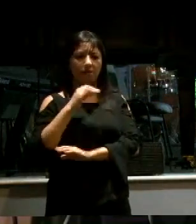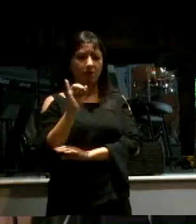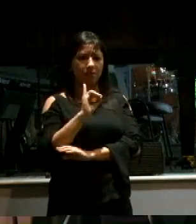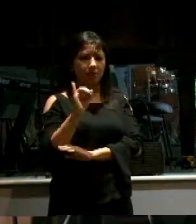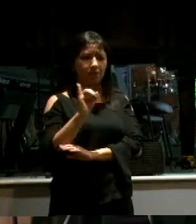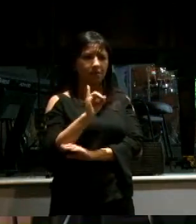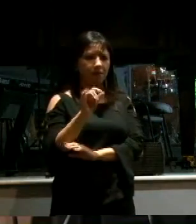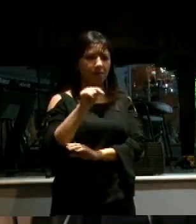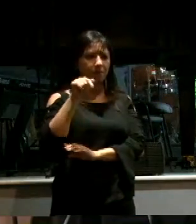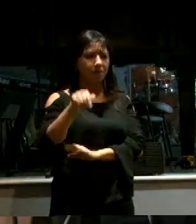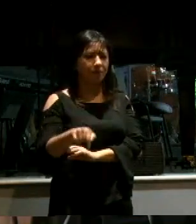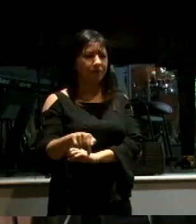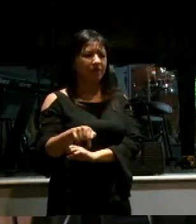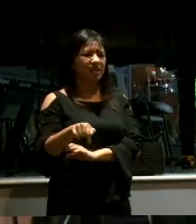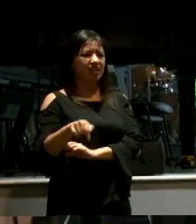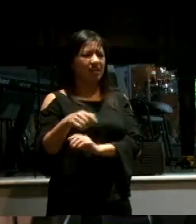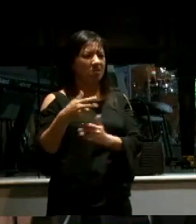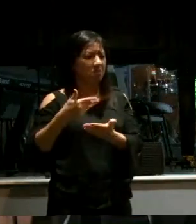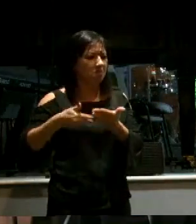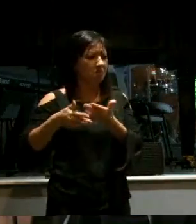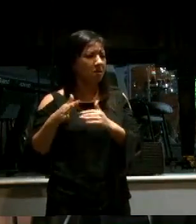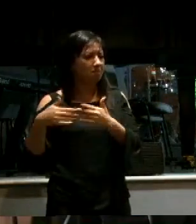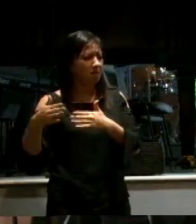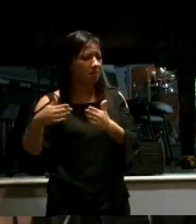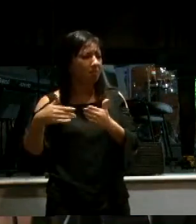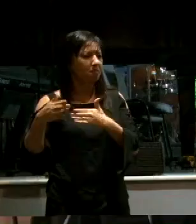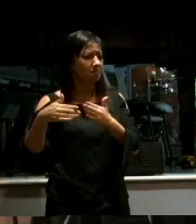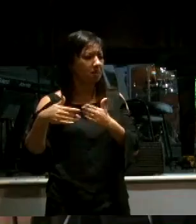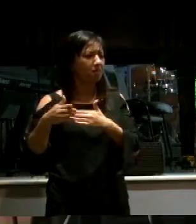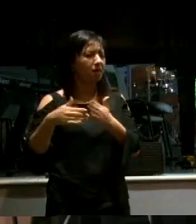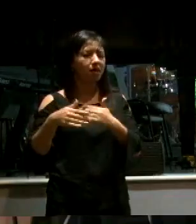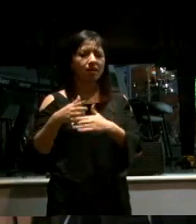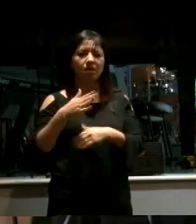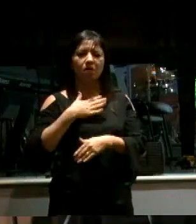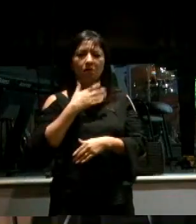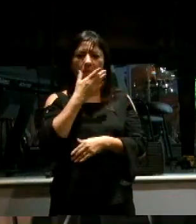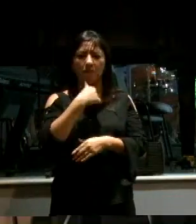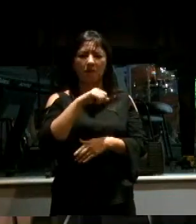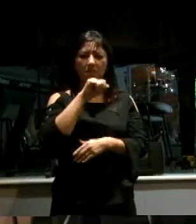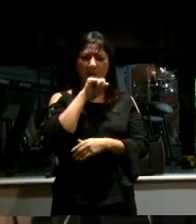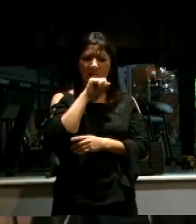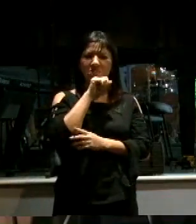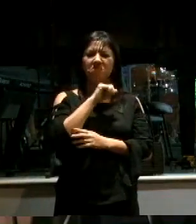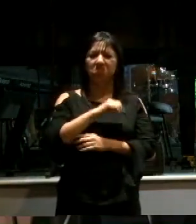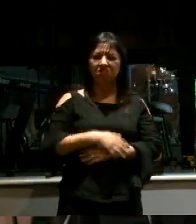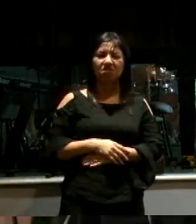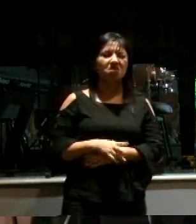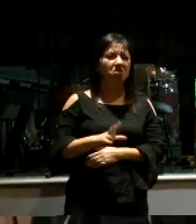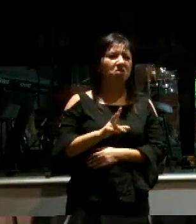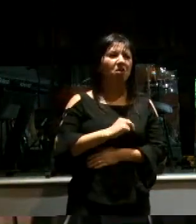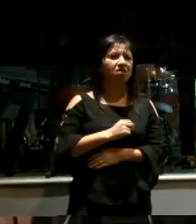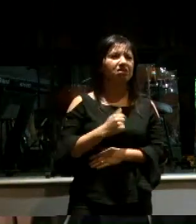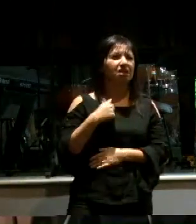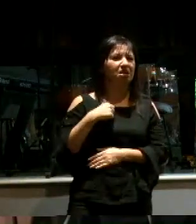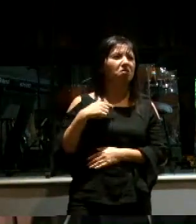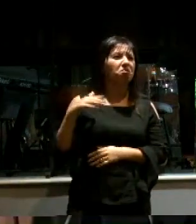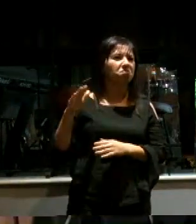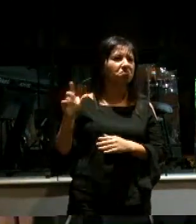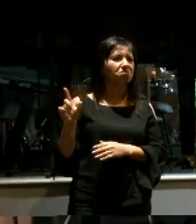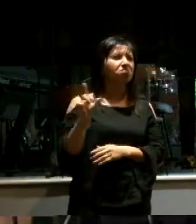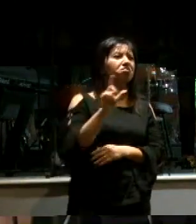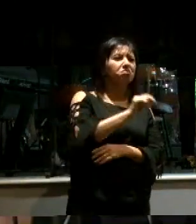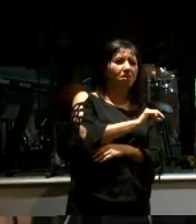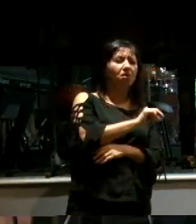eu sabia que eu tinha câncer, mas em nenhum momento eu tive dúvida